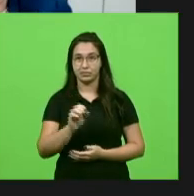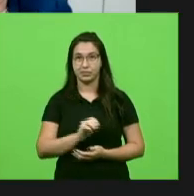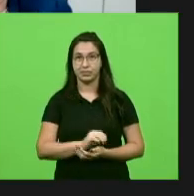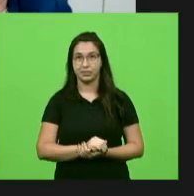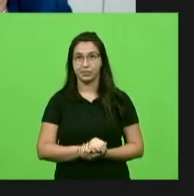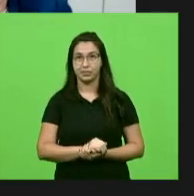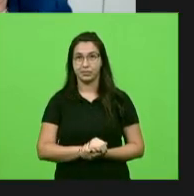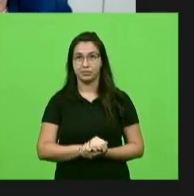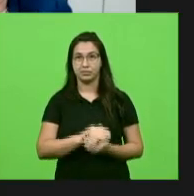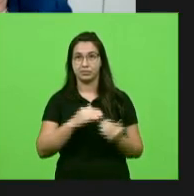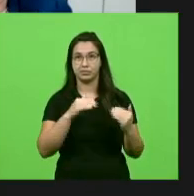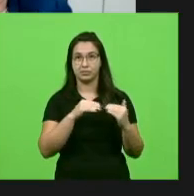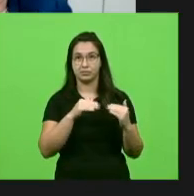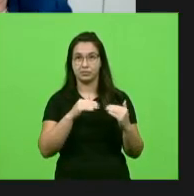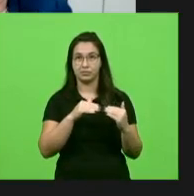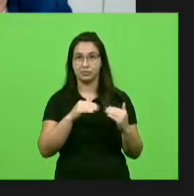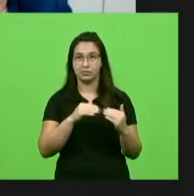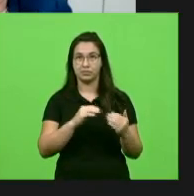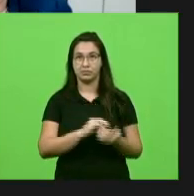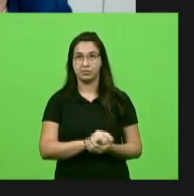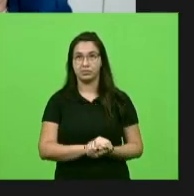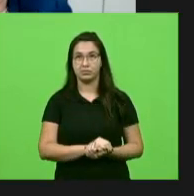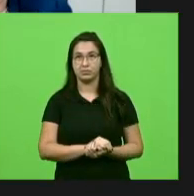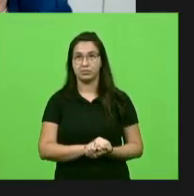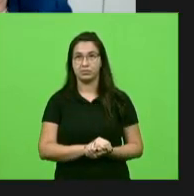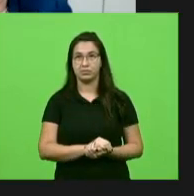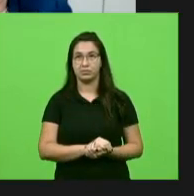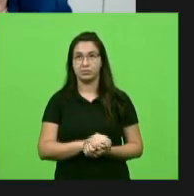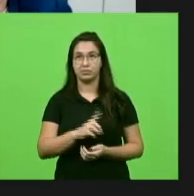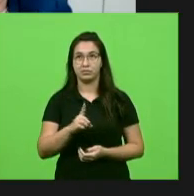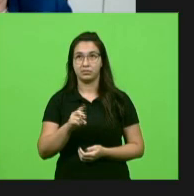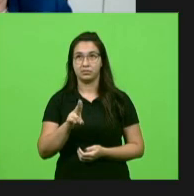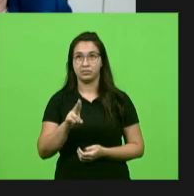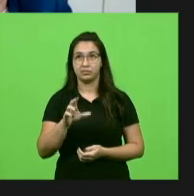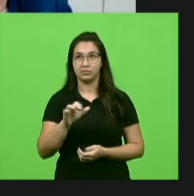De acordo, presidente. Doutora Luciane Beckhauser Borcha.